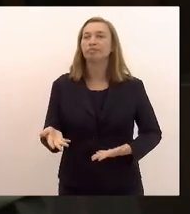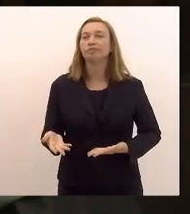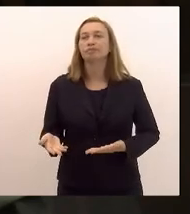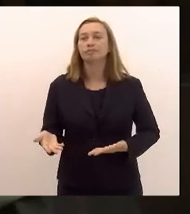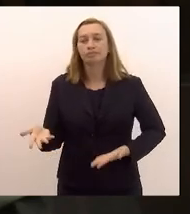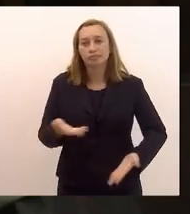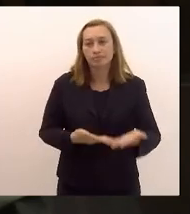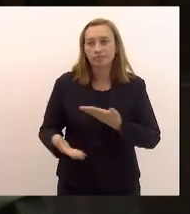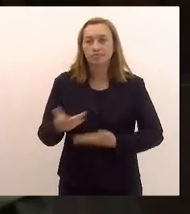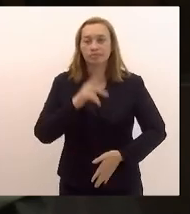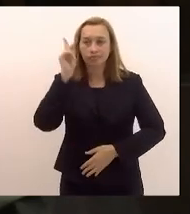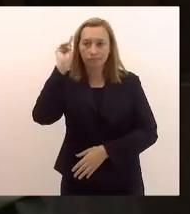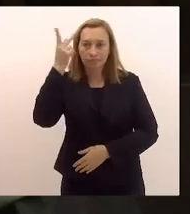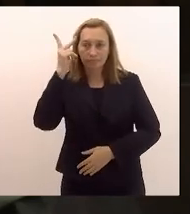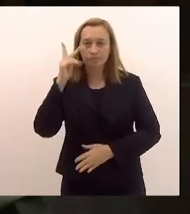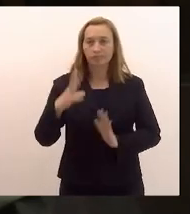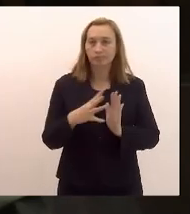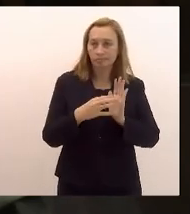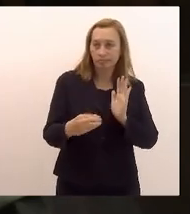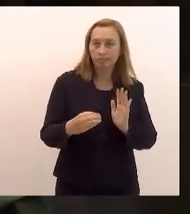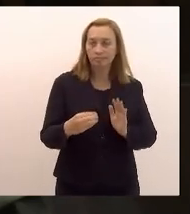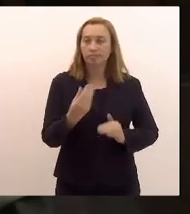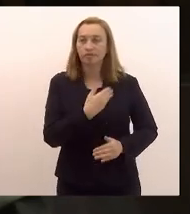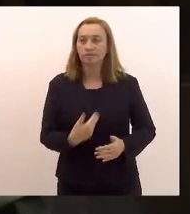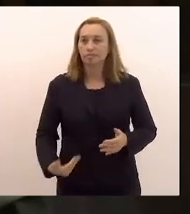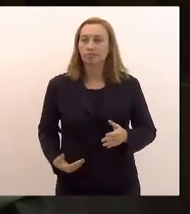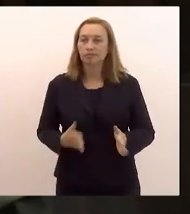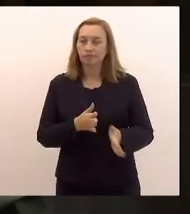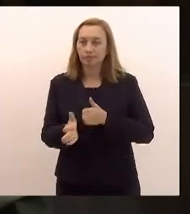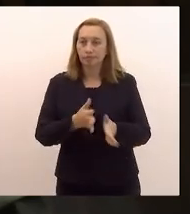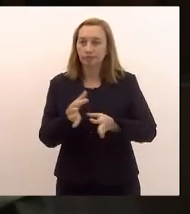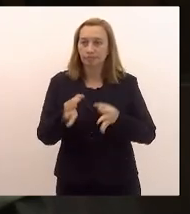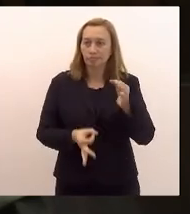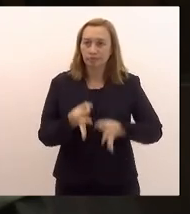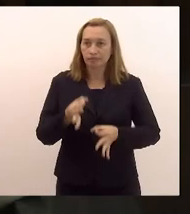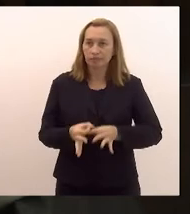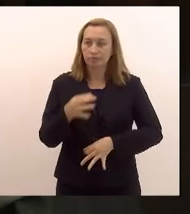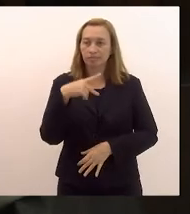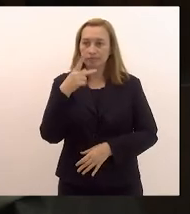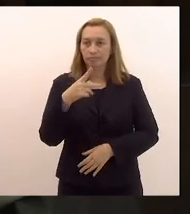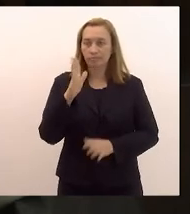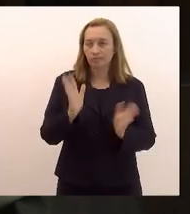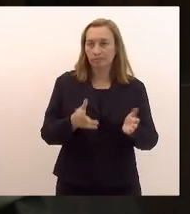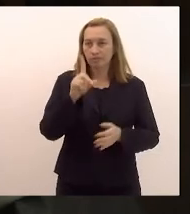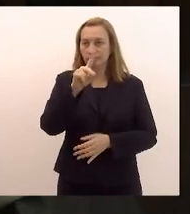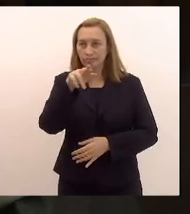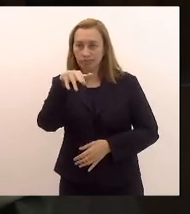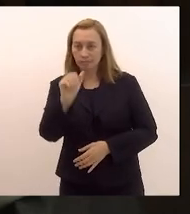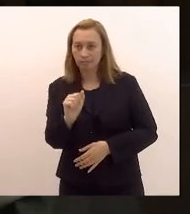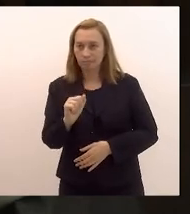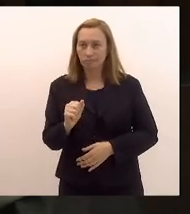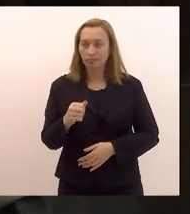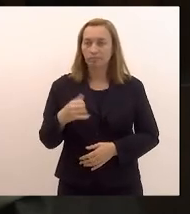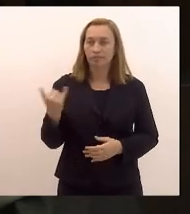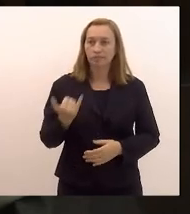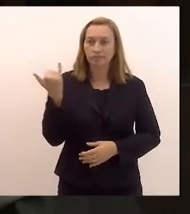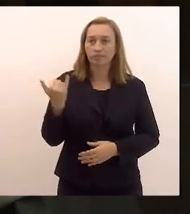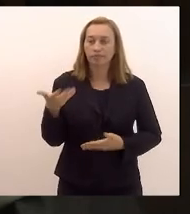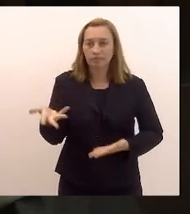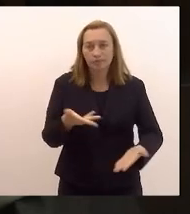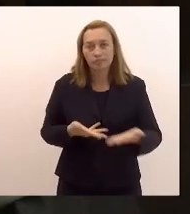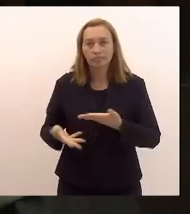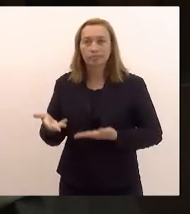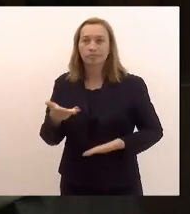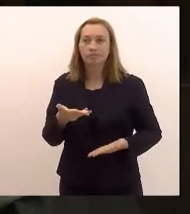da Defensoria na defesa do modelo público de acesso à justiça EA fala hoje do Luciano Para mim é muito simbólica emblemática de que essa